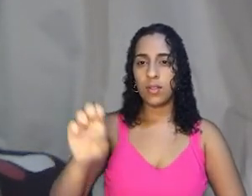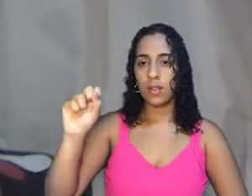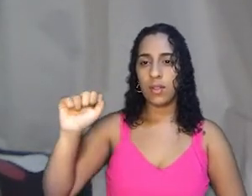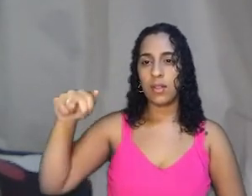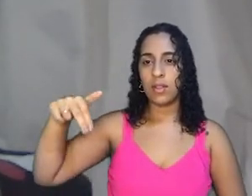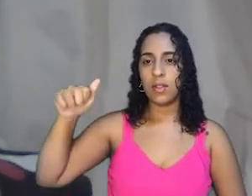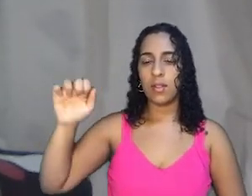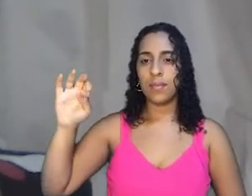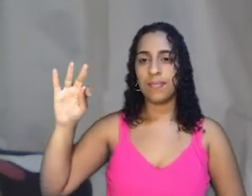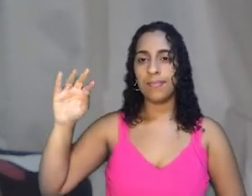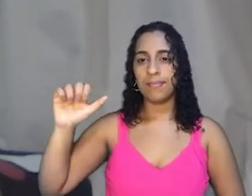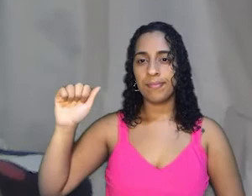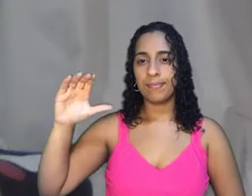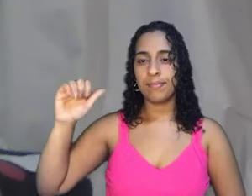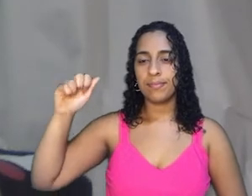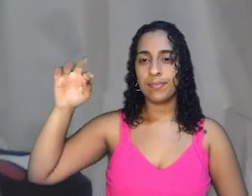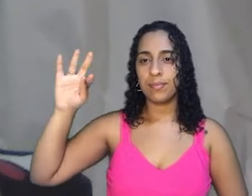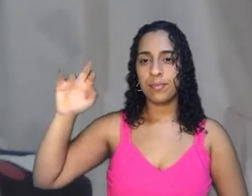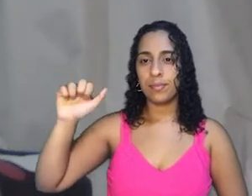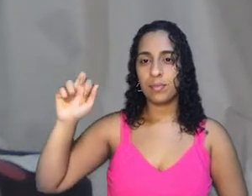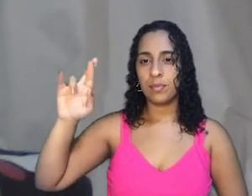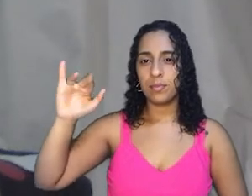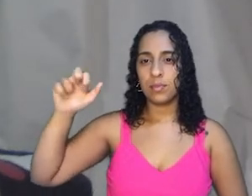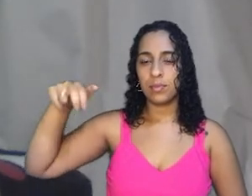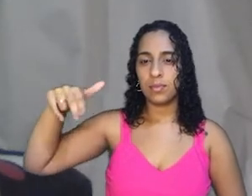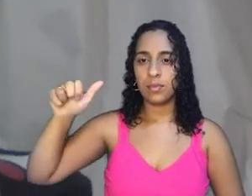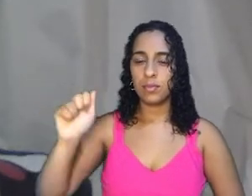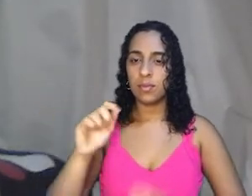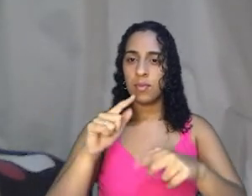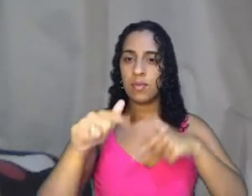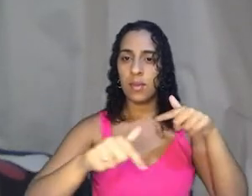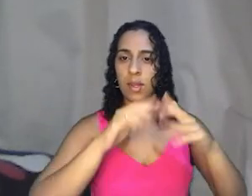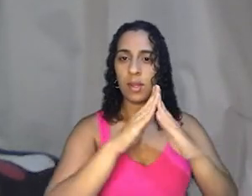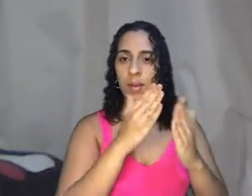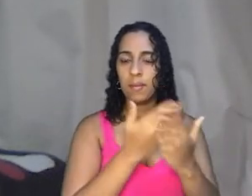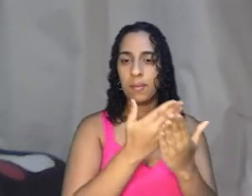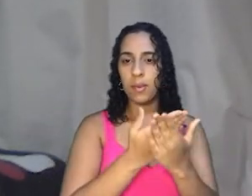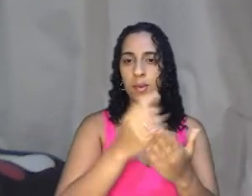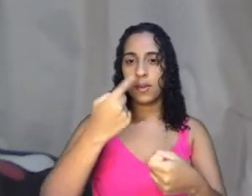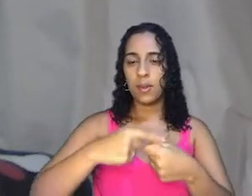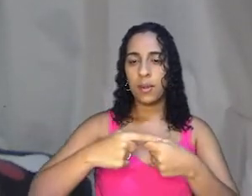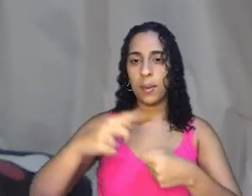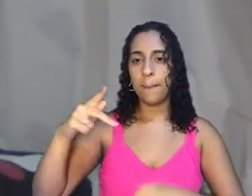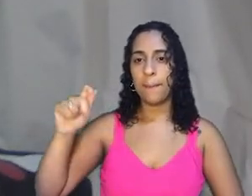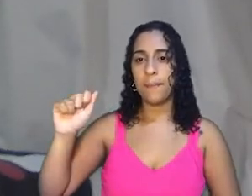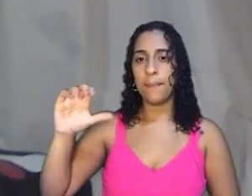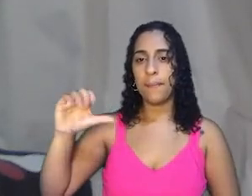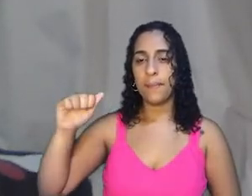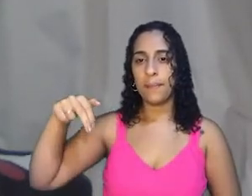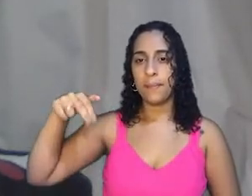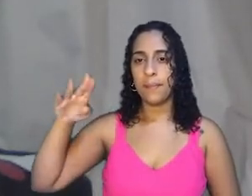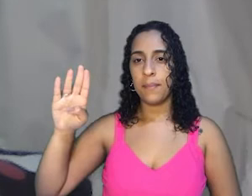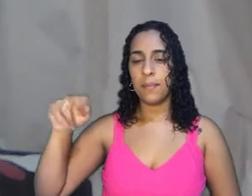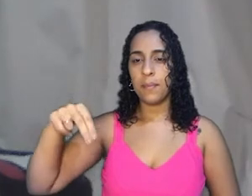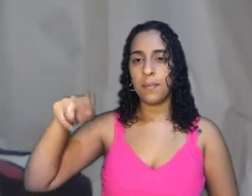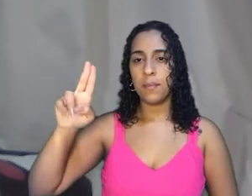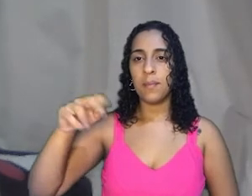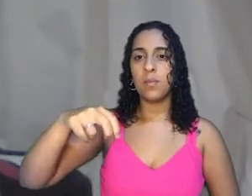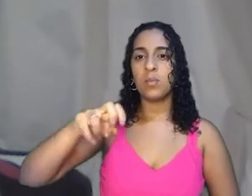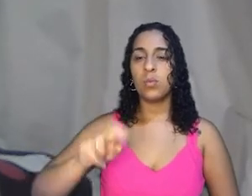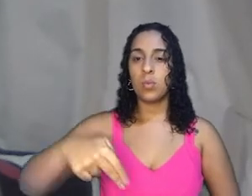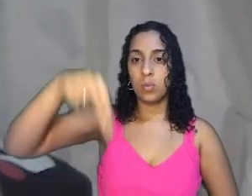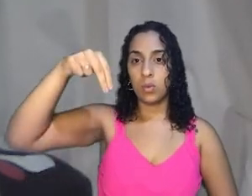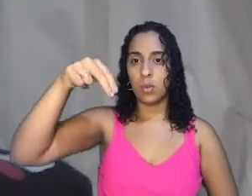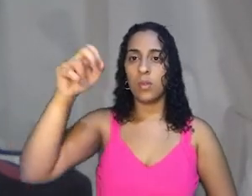Catarina o trabalho na Escola de Educação Básica Manoel Estevão Furtado no município de Papanduva no Planalto Norte Catarinense